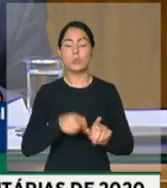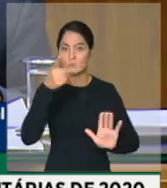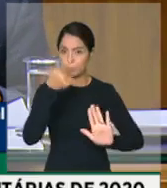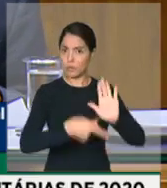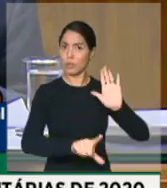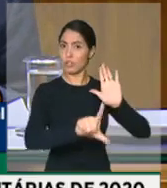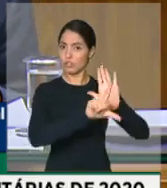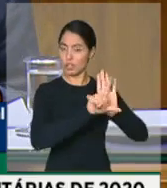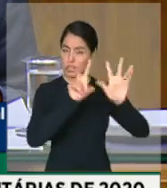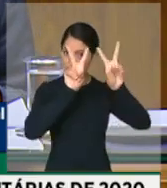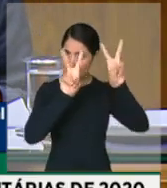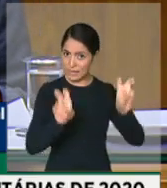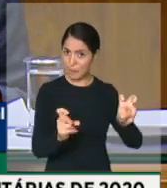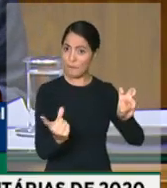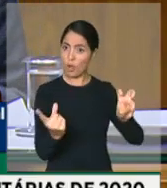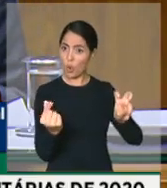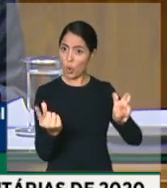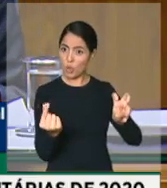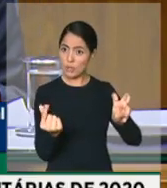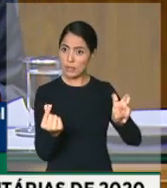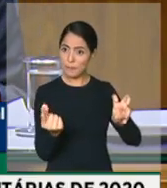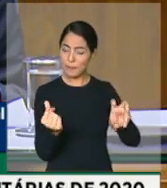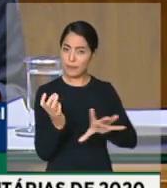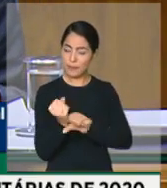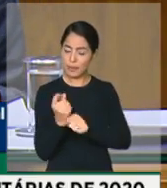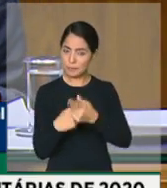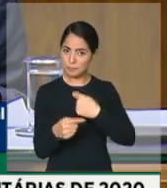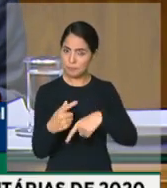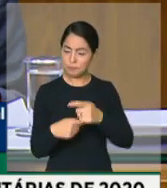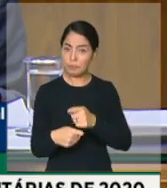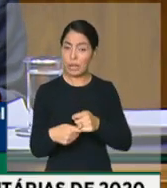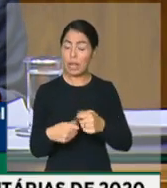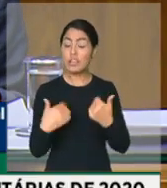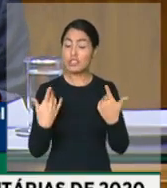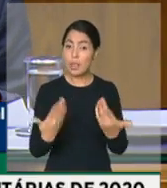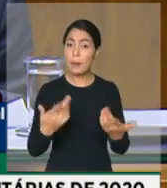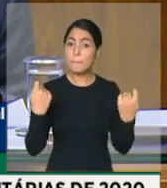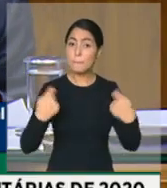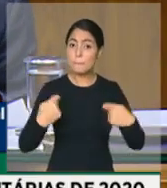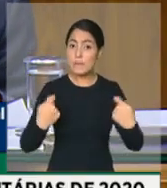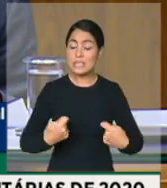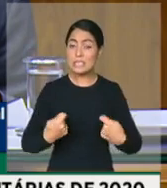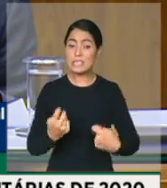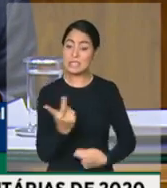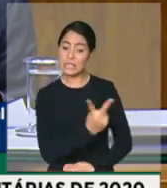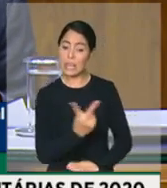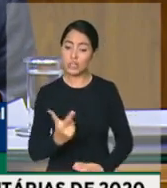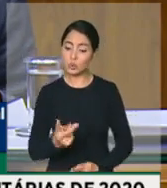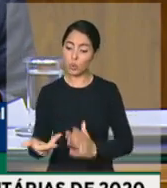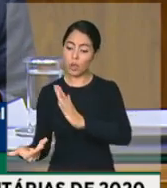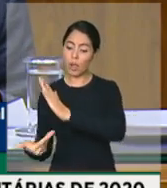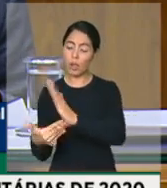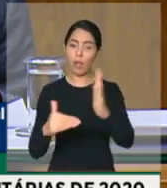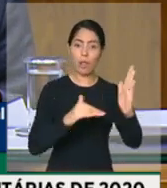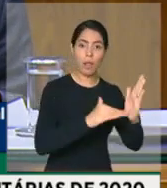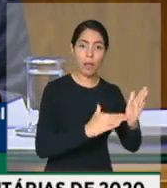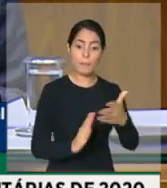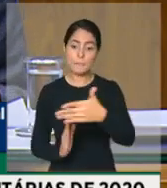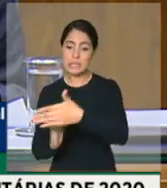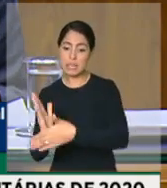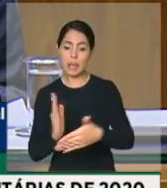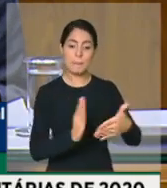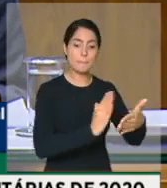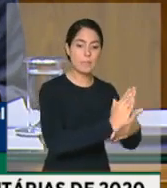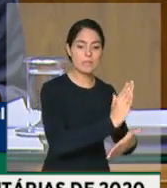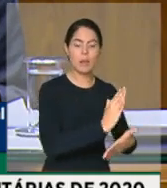segundo a Constituição, artigo 166, precisam ser aprovados pelas duas casas,